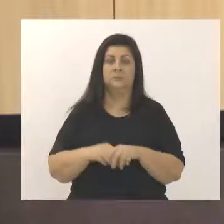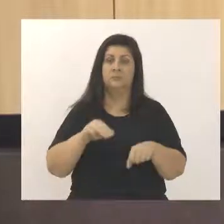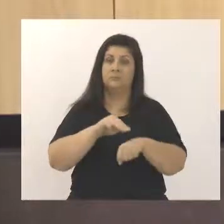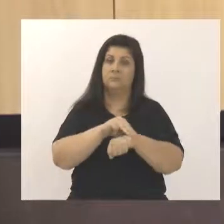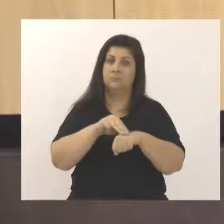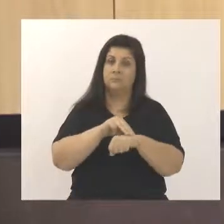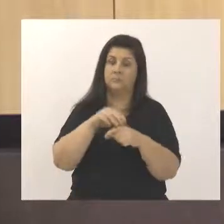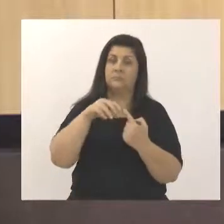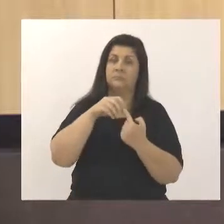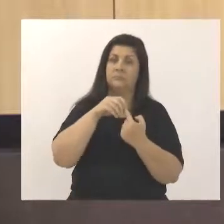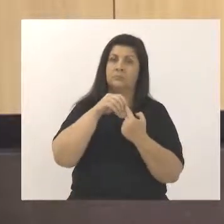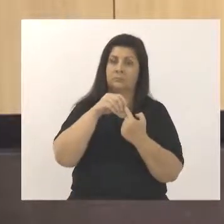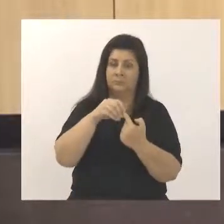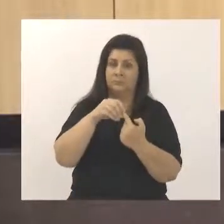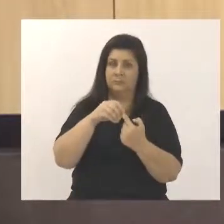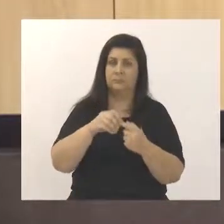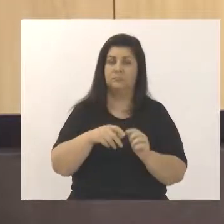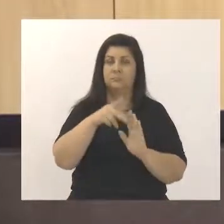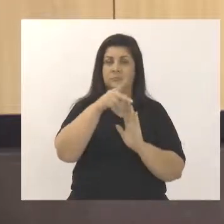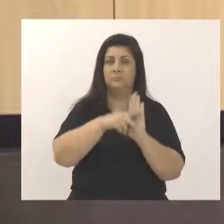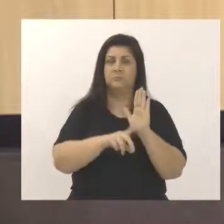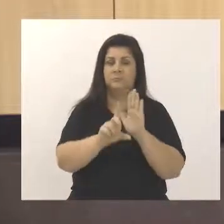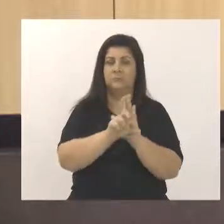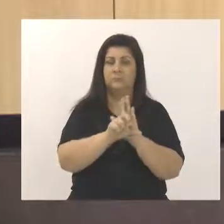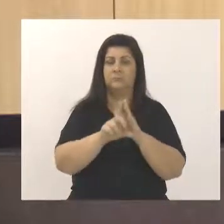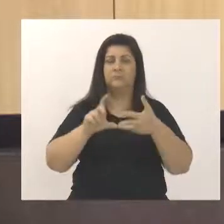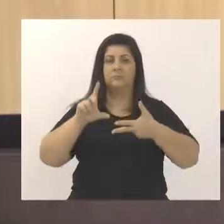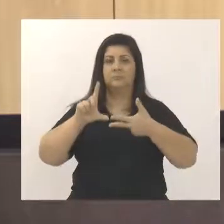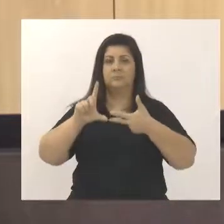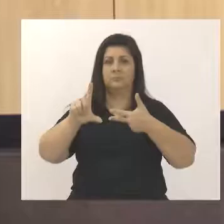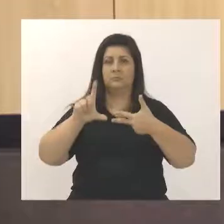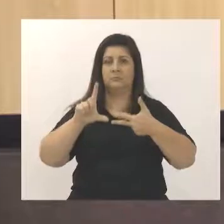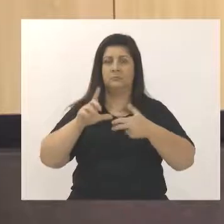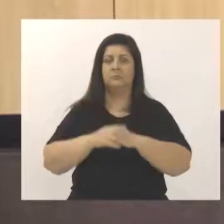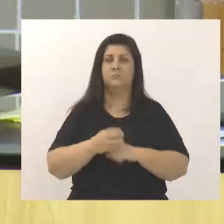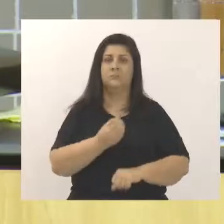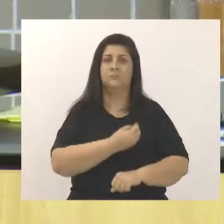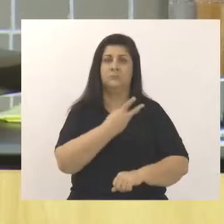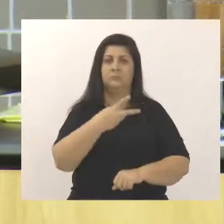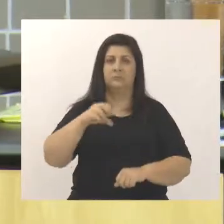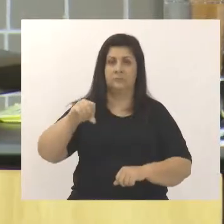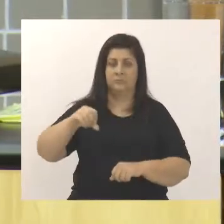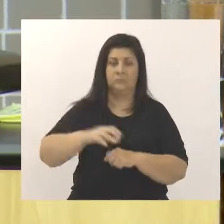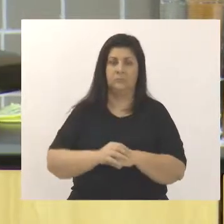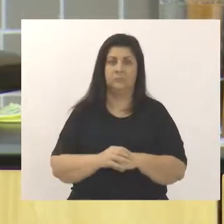Discussão única do projeto de lei do Legislativo número